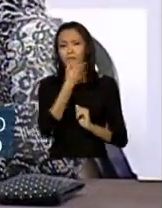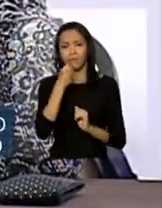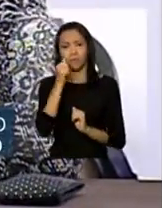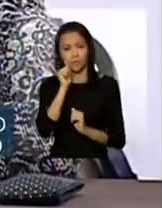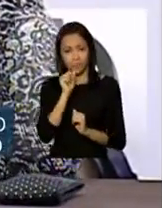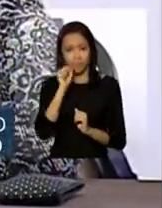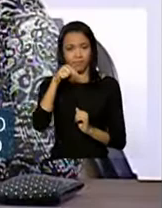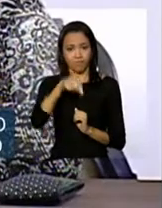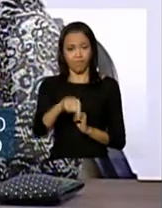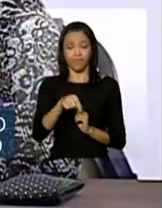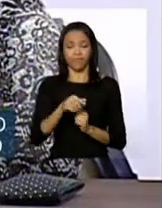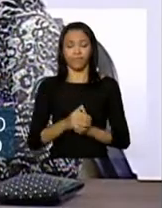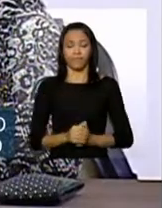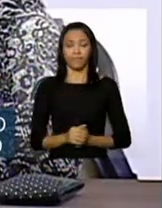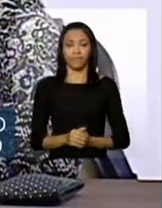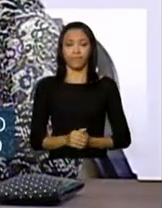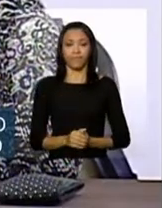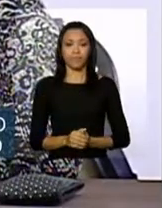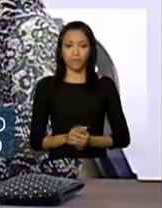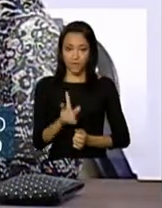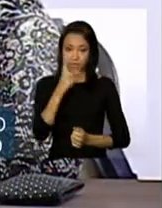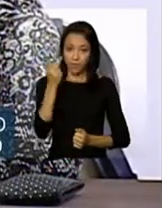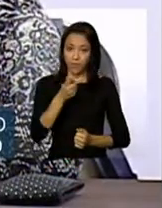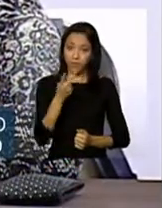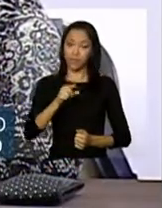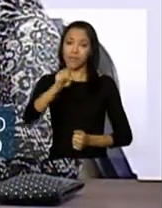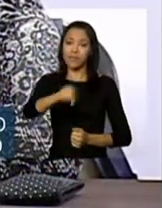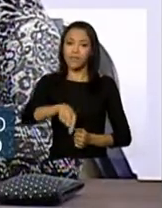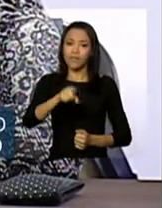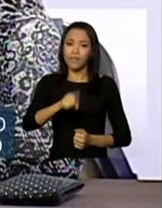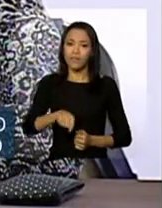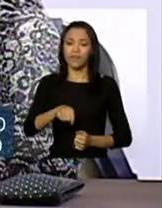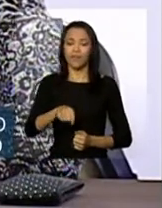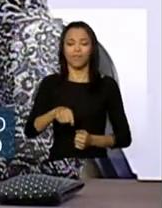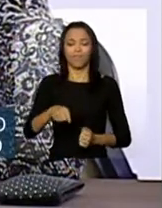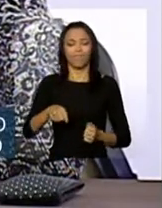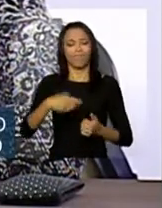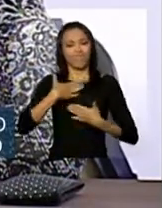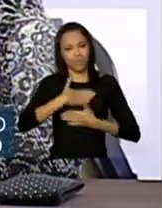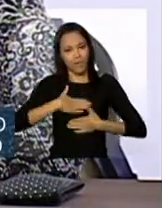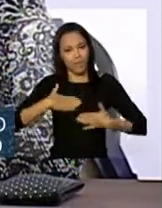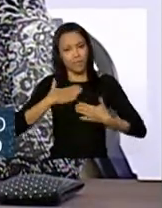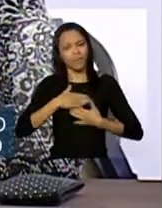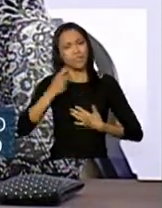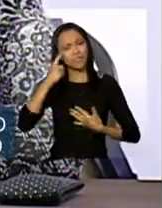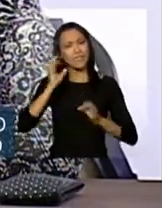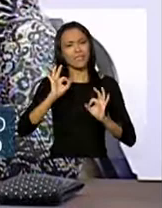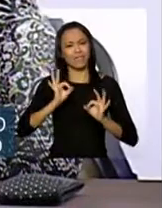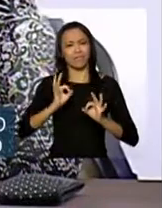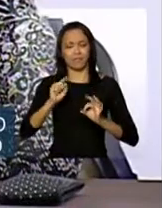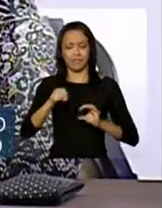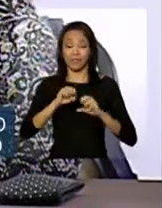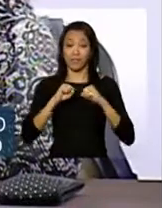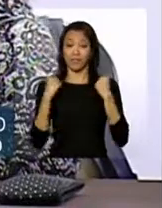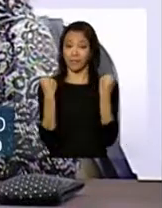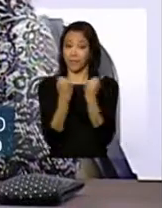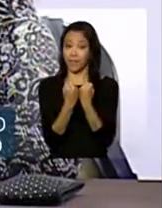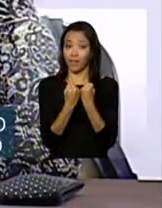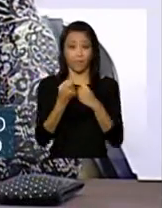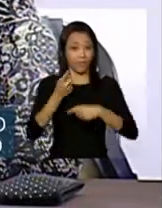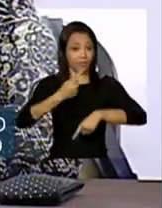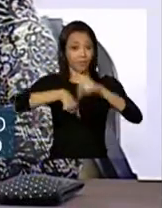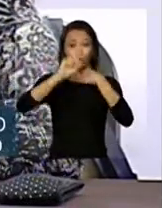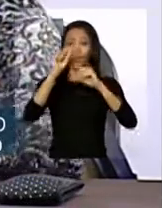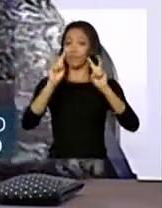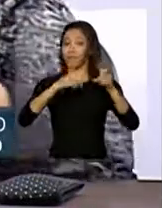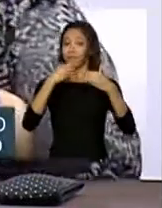todos e dizer que é uma honra e tenho certeza que esse seminário será cheio de êxito.